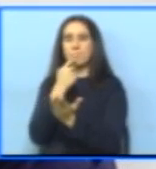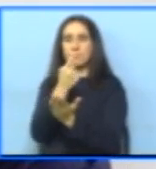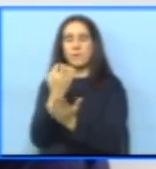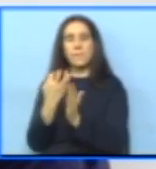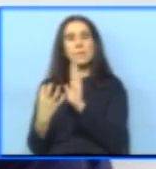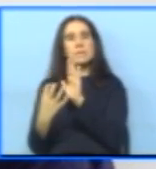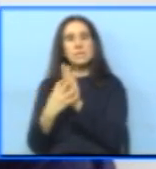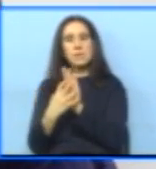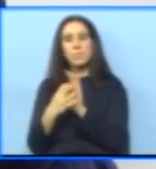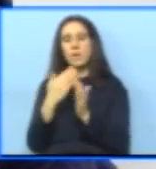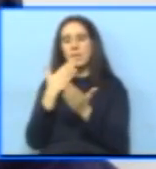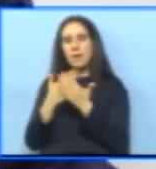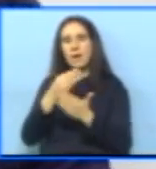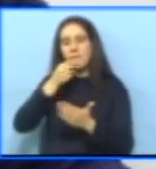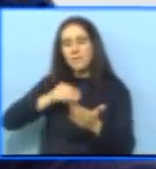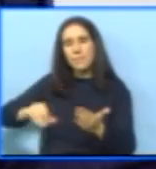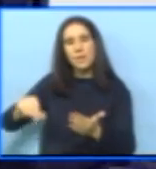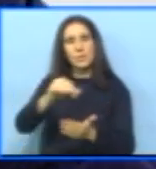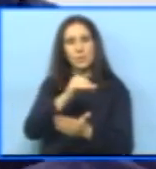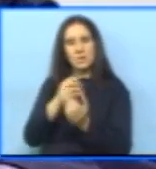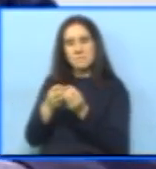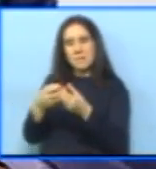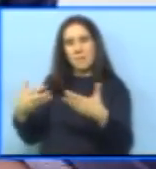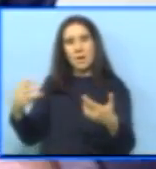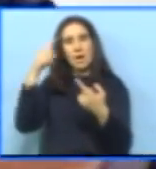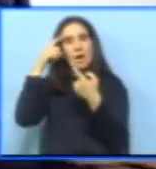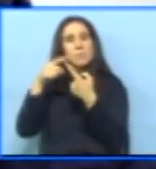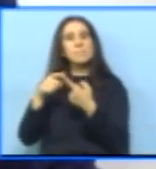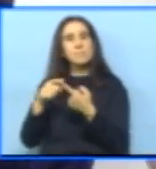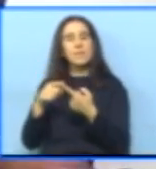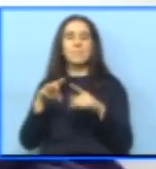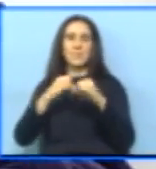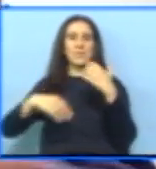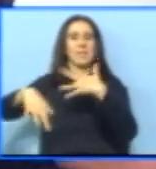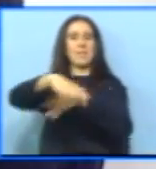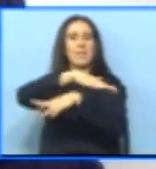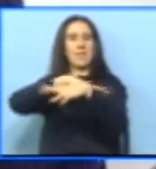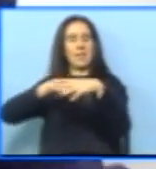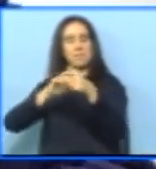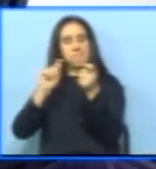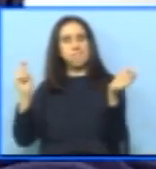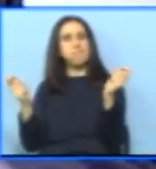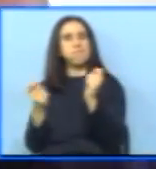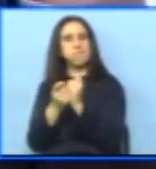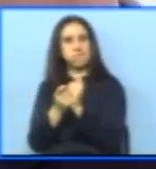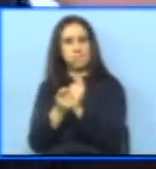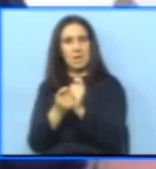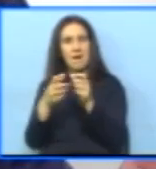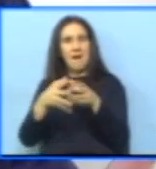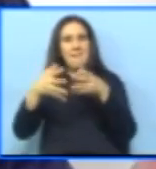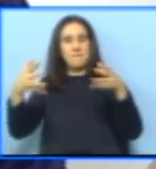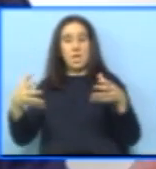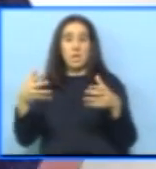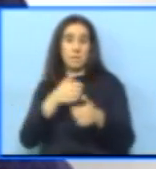símbolo do fermento. E o fermento é exatamente para levedar a sociedade, a massa, a